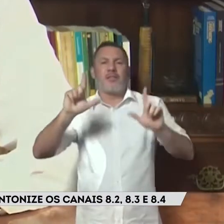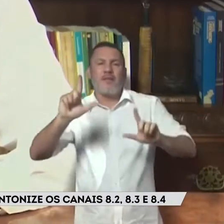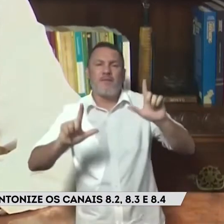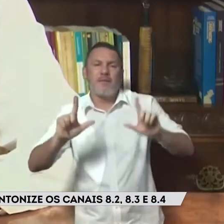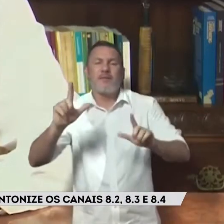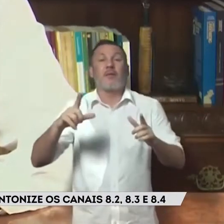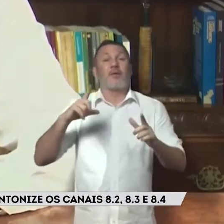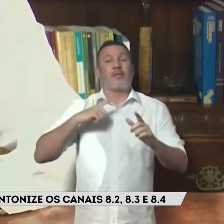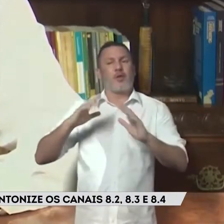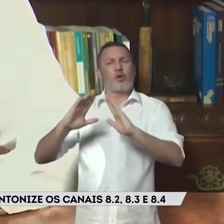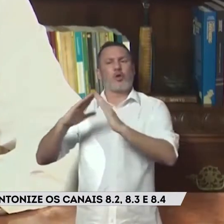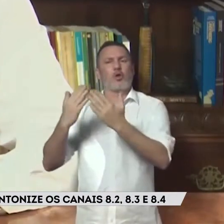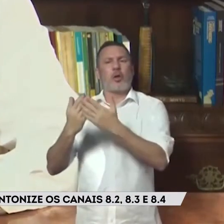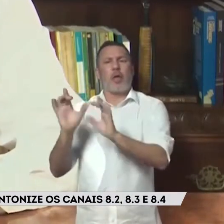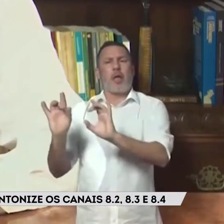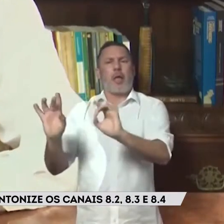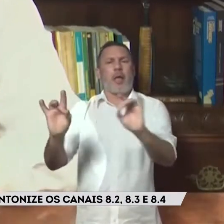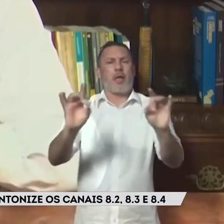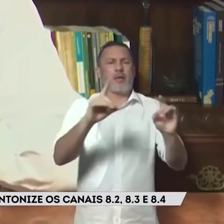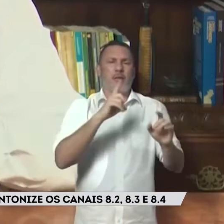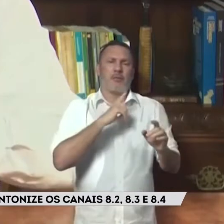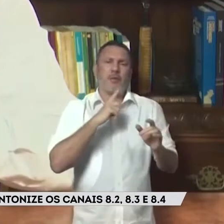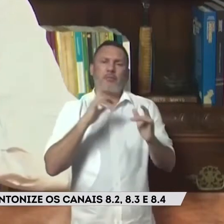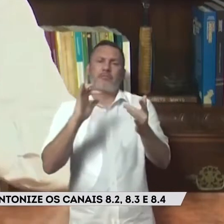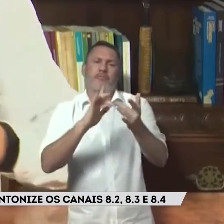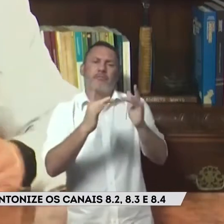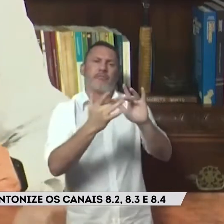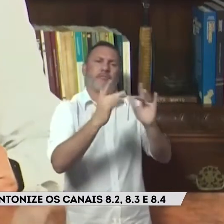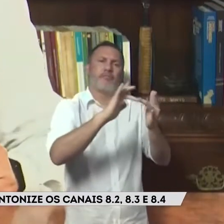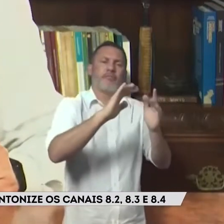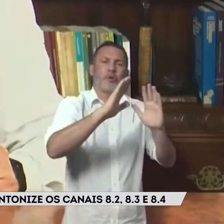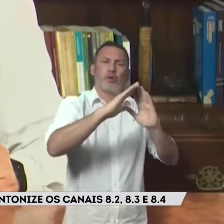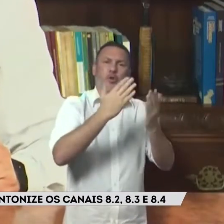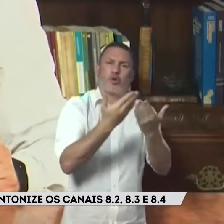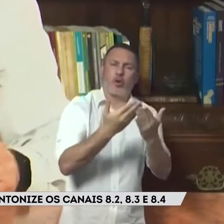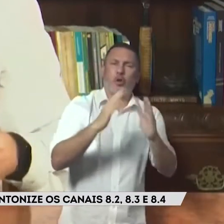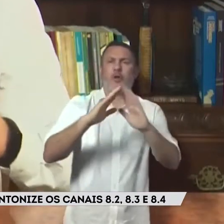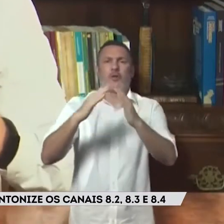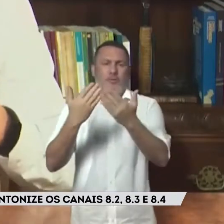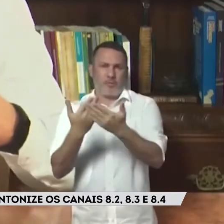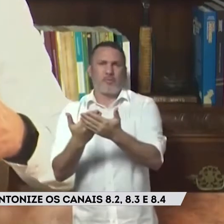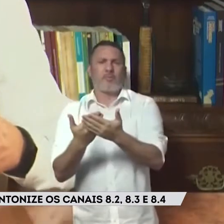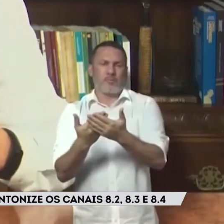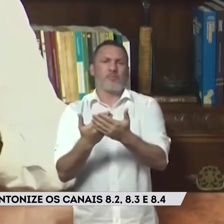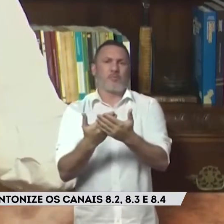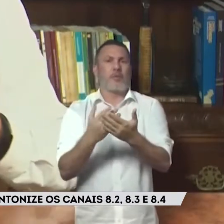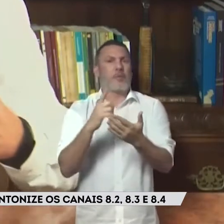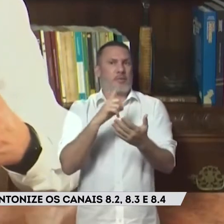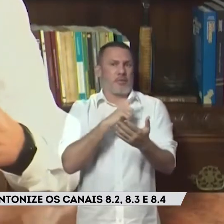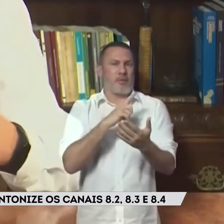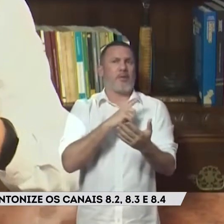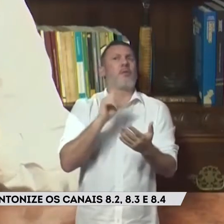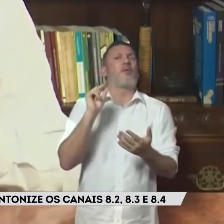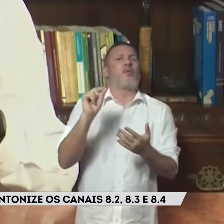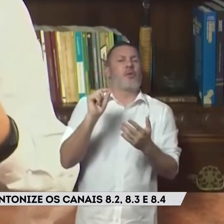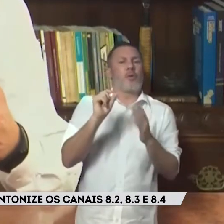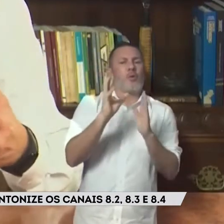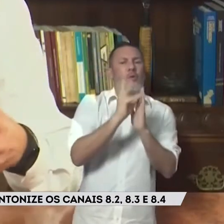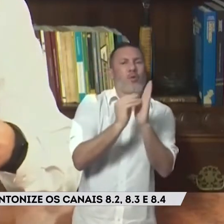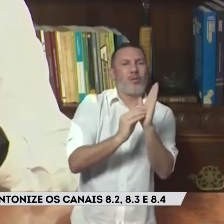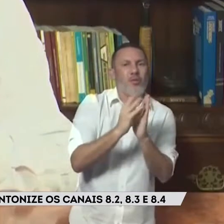com seus alunos, a boa parte tem condições de receber esse conteúdo através